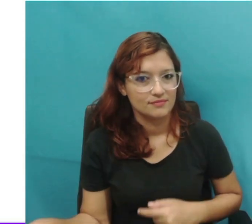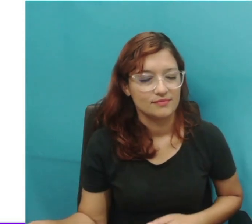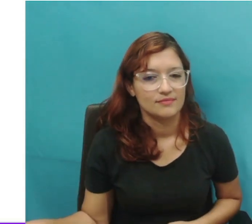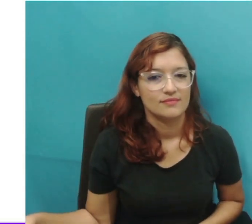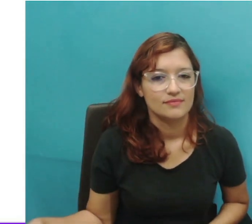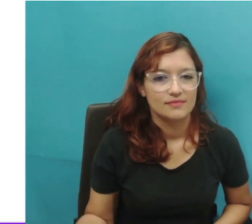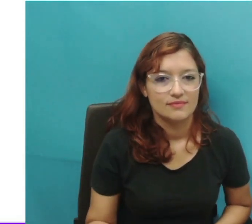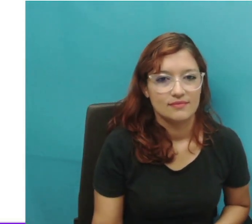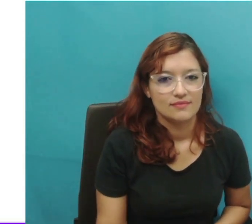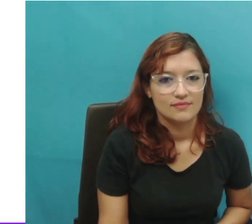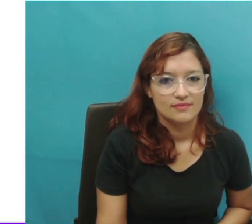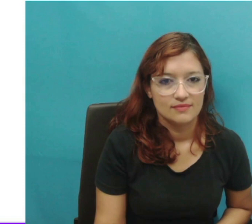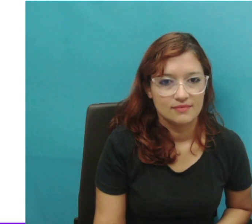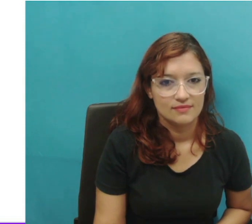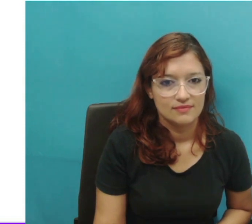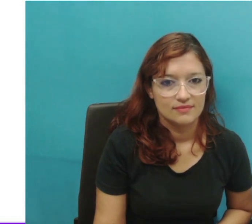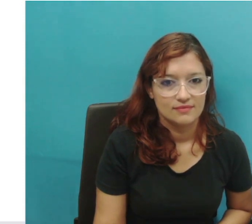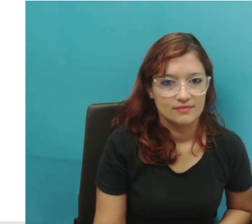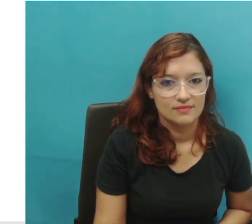Agora sim.